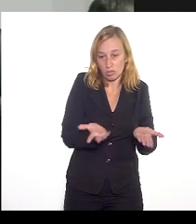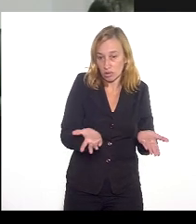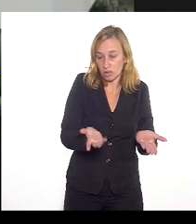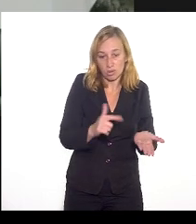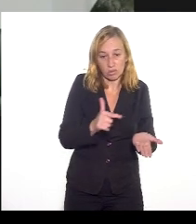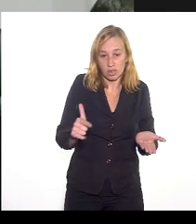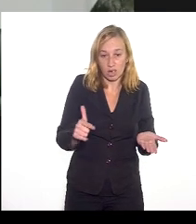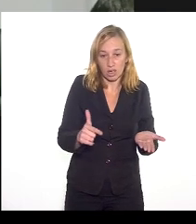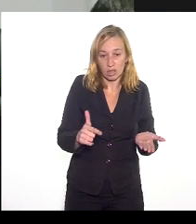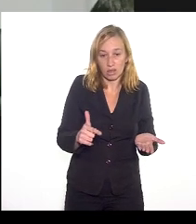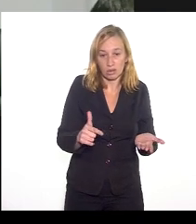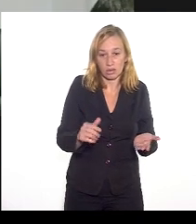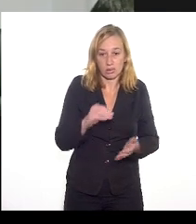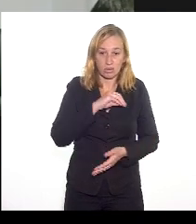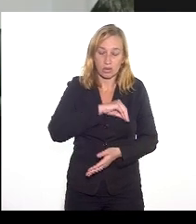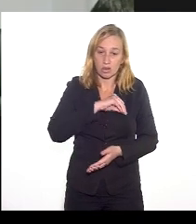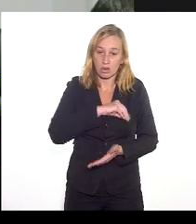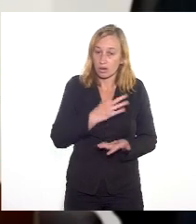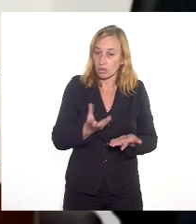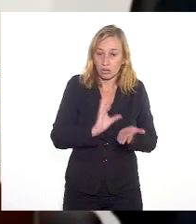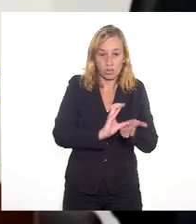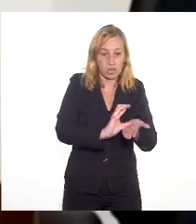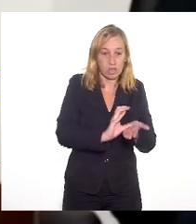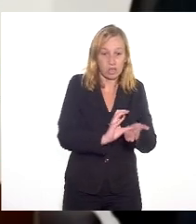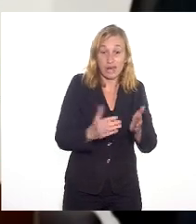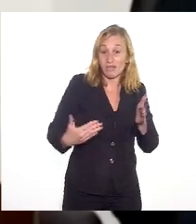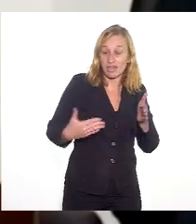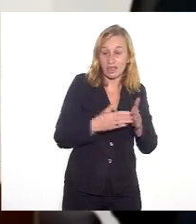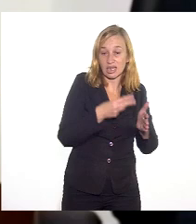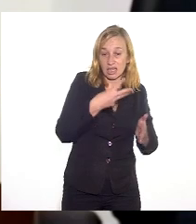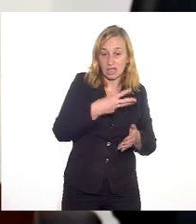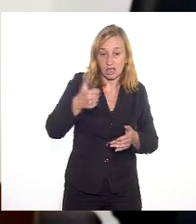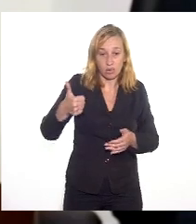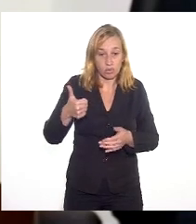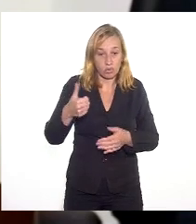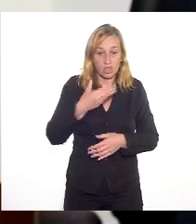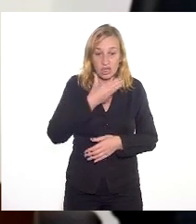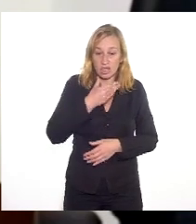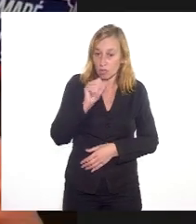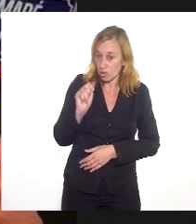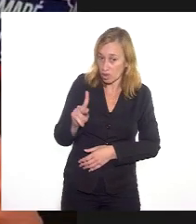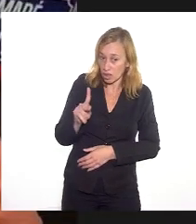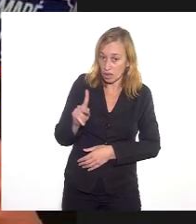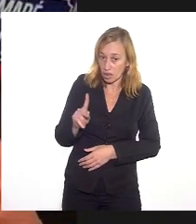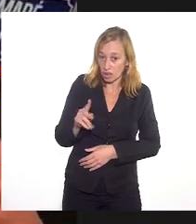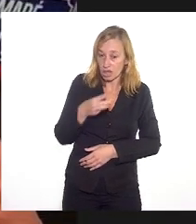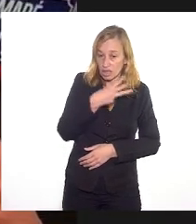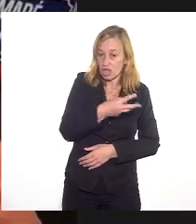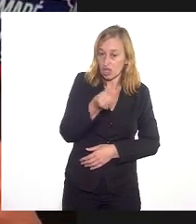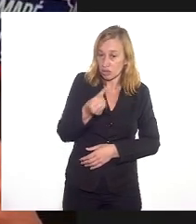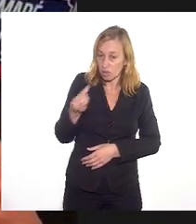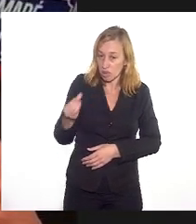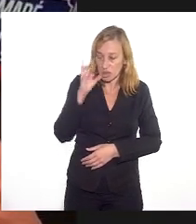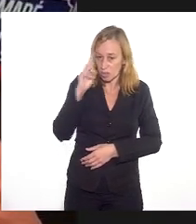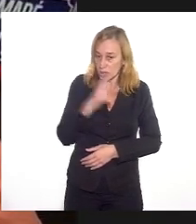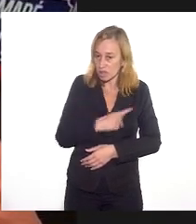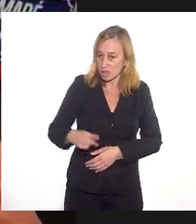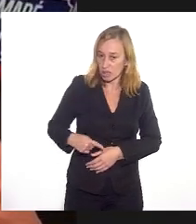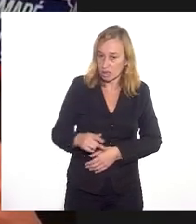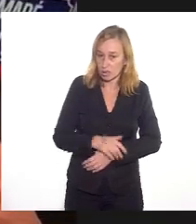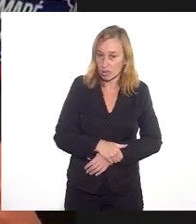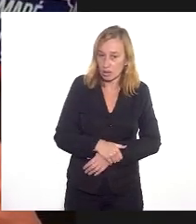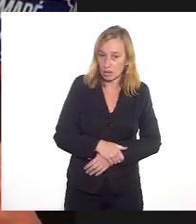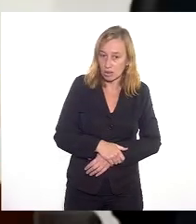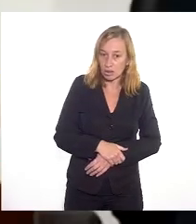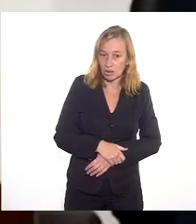o orçamento. Que ele vai até 31 de dezembro, tá certo? Da 366, outro... senhor presidente? É, senhor posso...